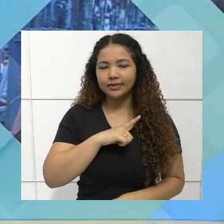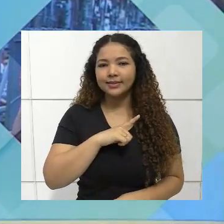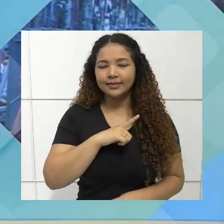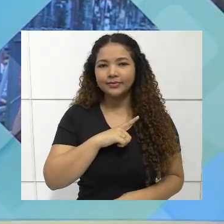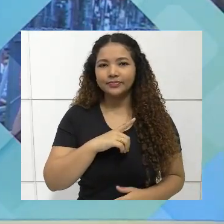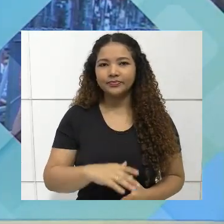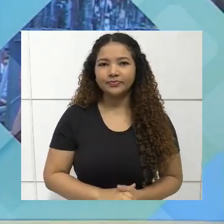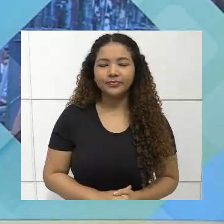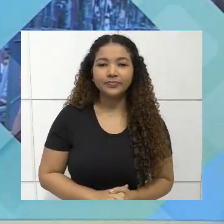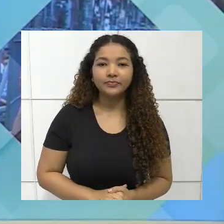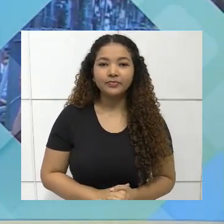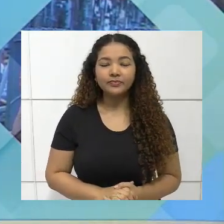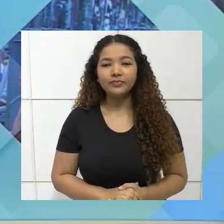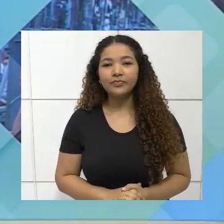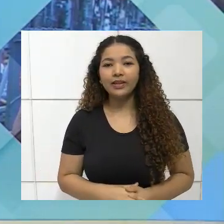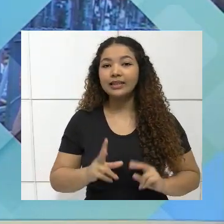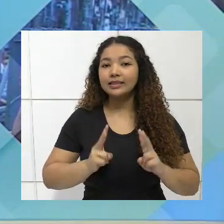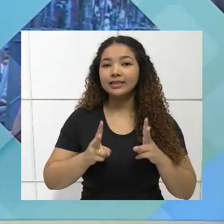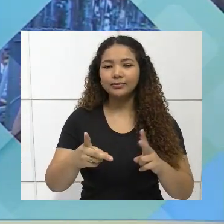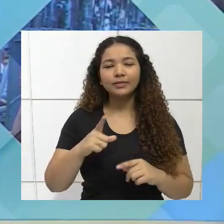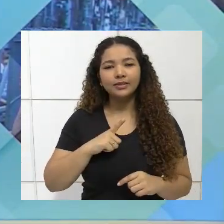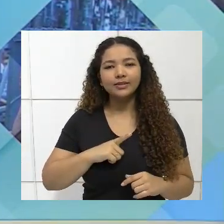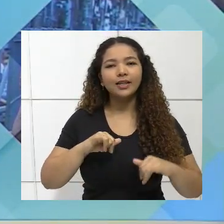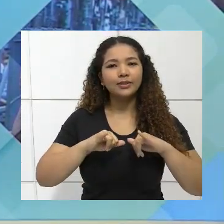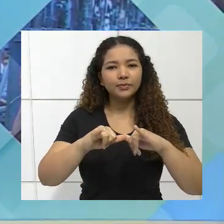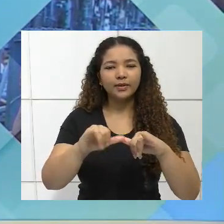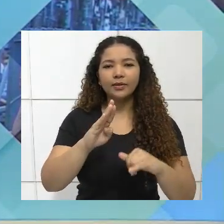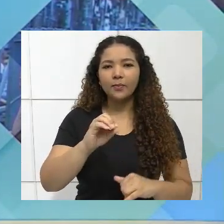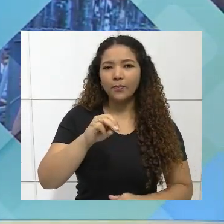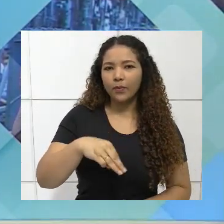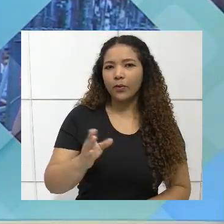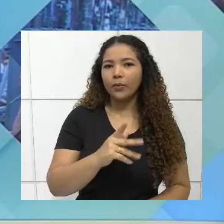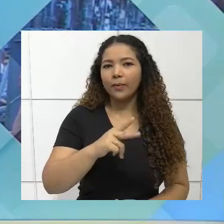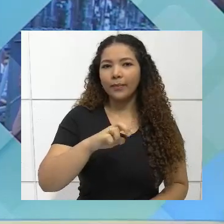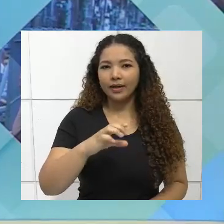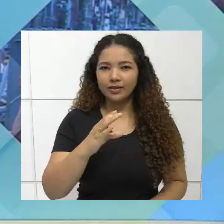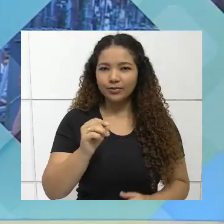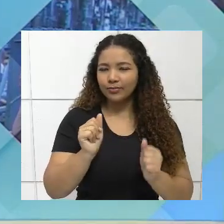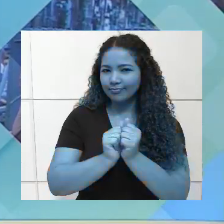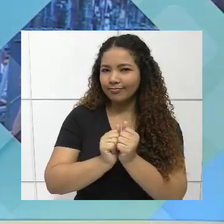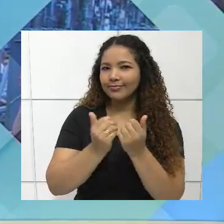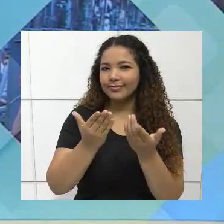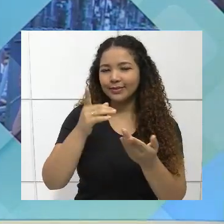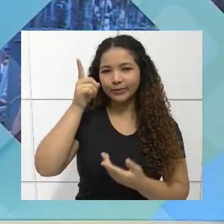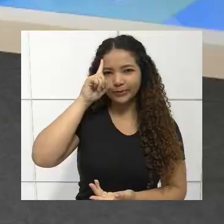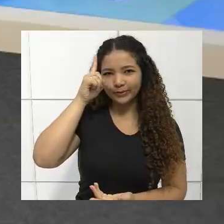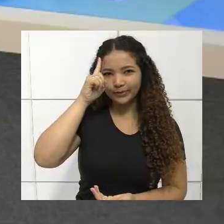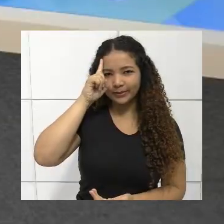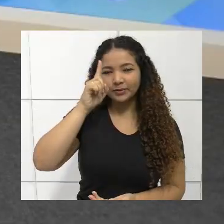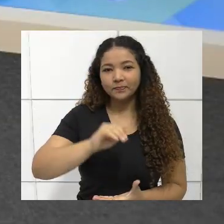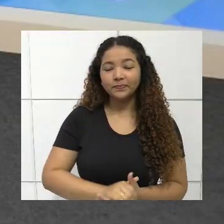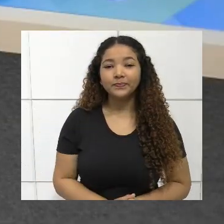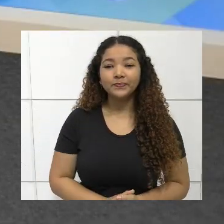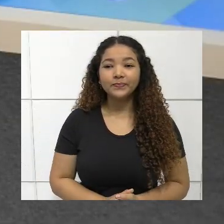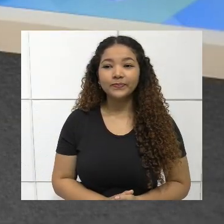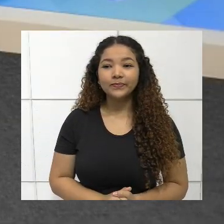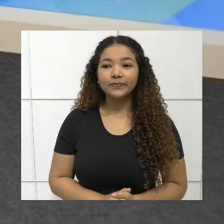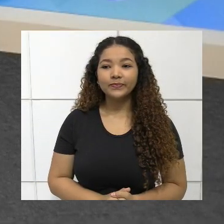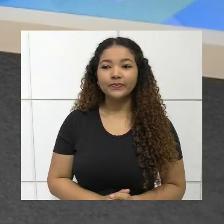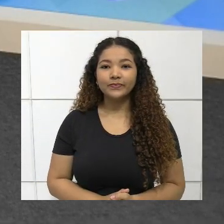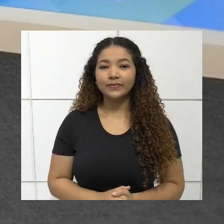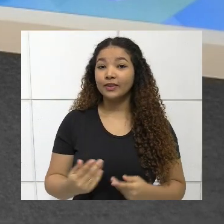Pedro II e na Justo Xermon. Sempre um perto de você. Supermercados bom preço todo dia. Vamos que vamos, porque